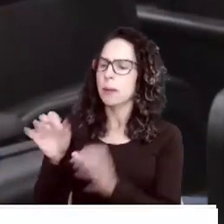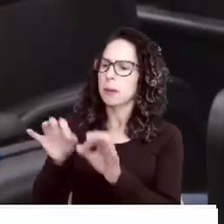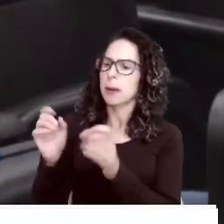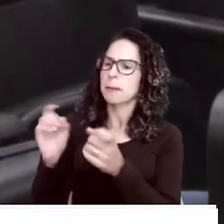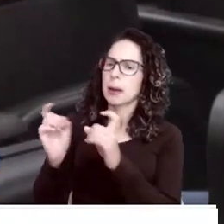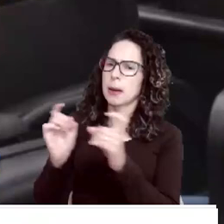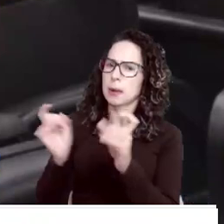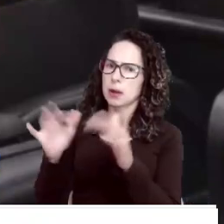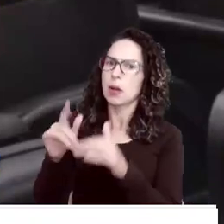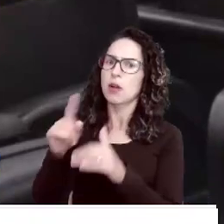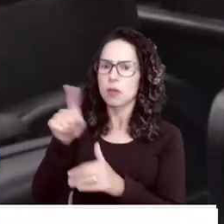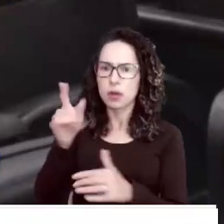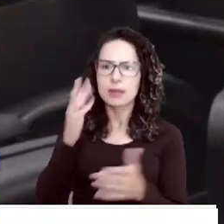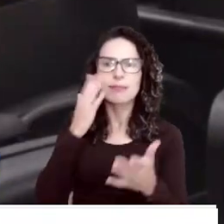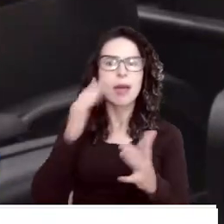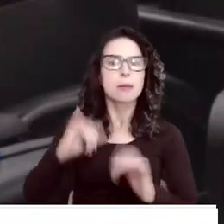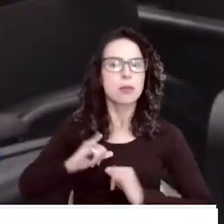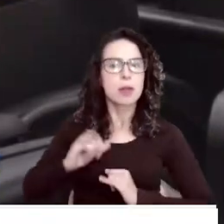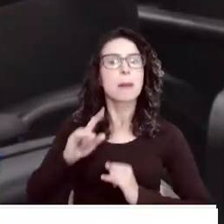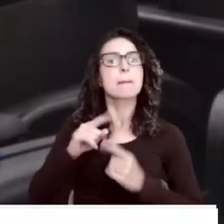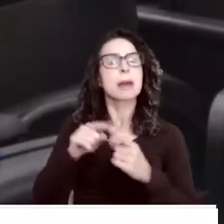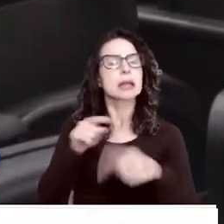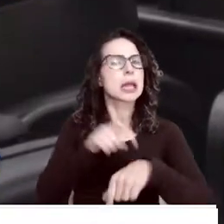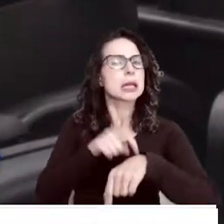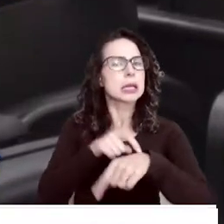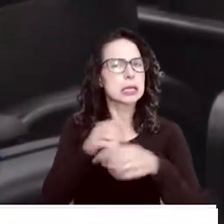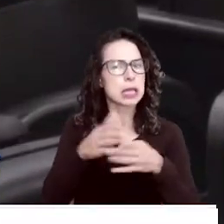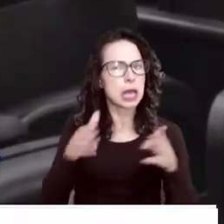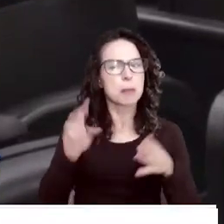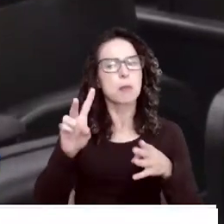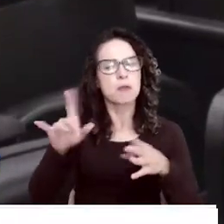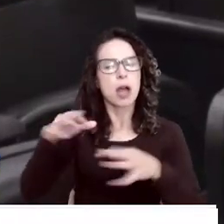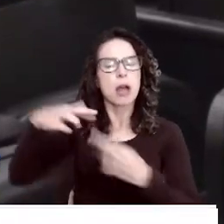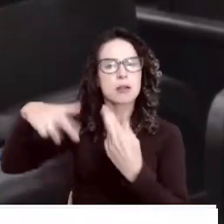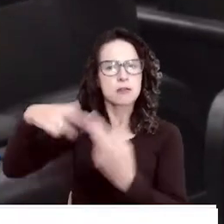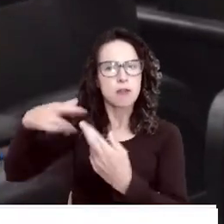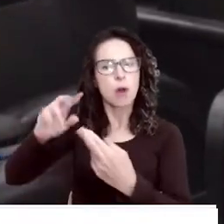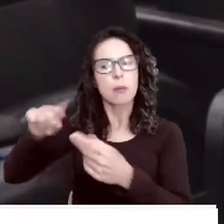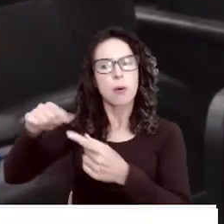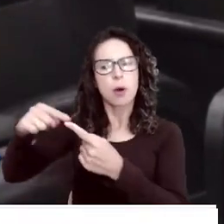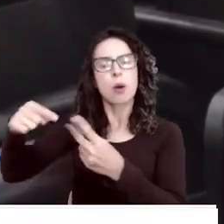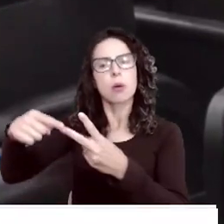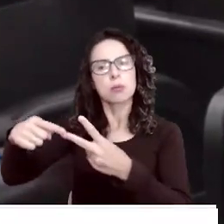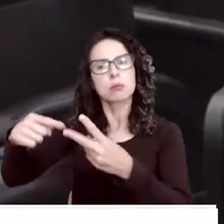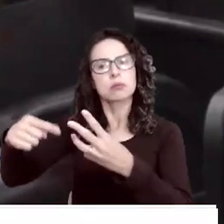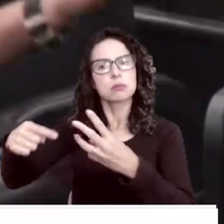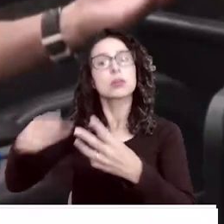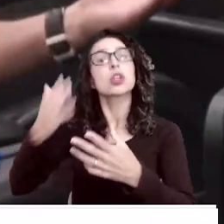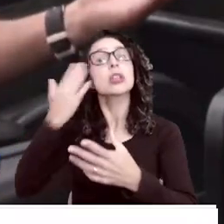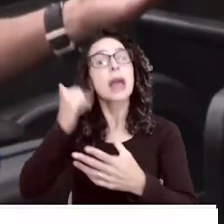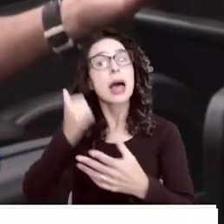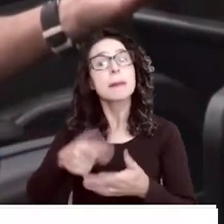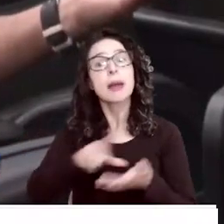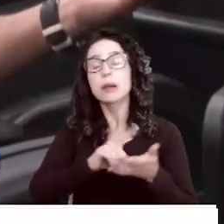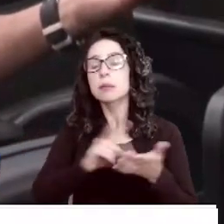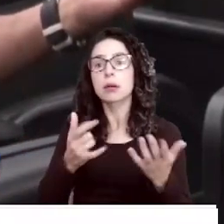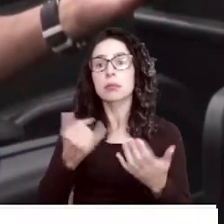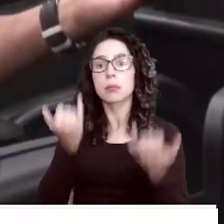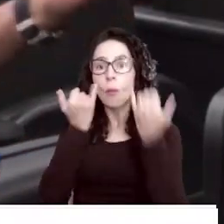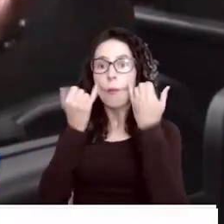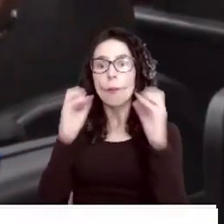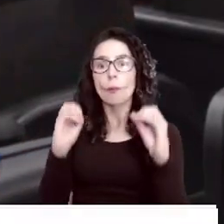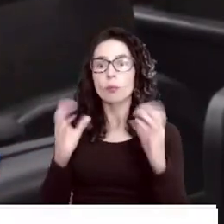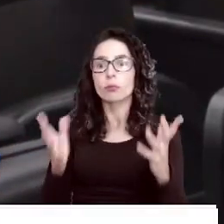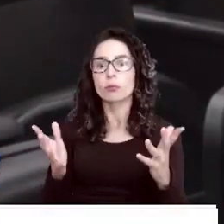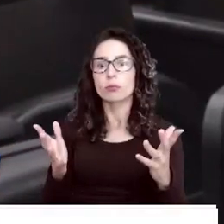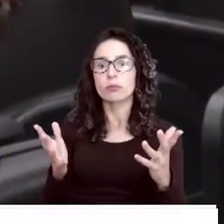vocês estão sofrendo, mas é tanto tempo, vai acontecer isso, depois vai acontecer aquilo, nós não sabemos nada, né? Tem